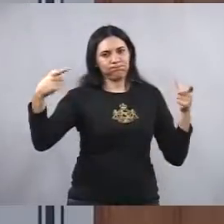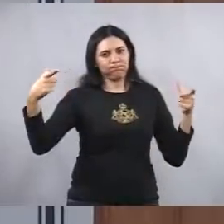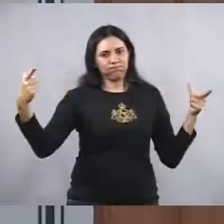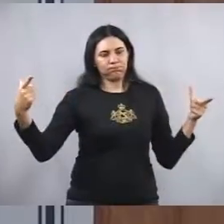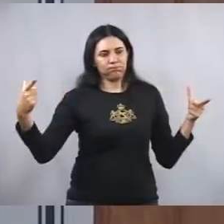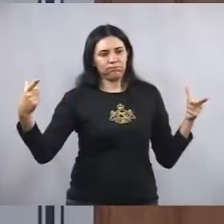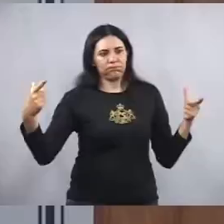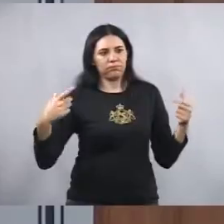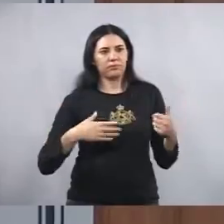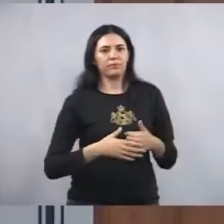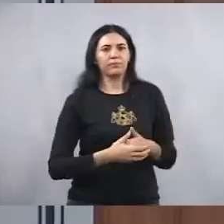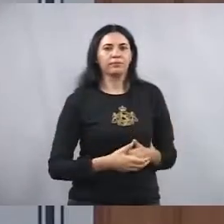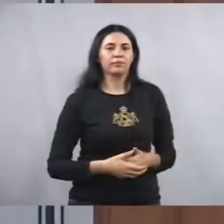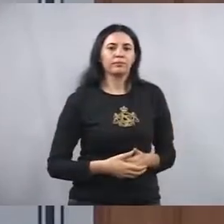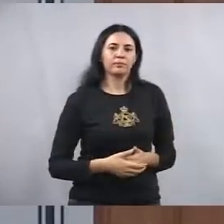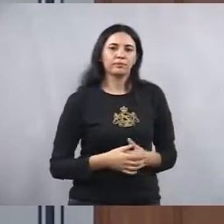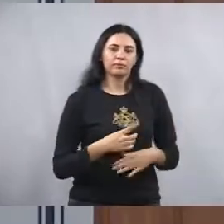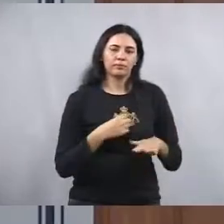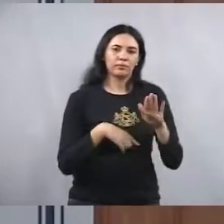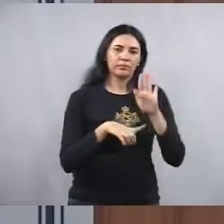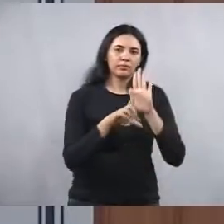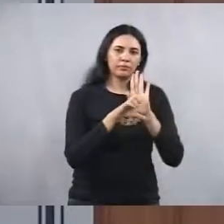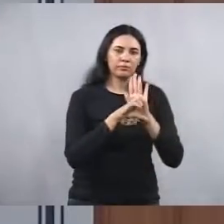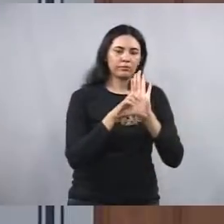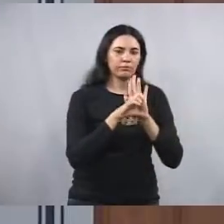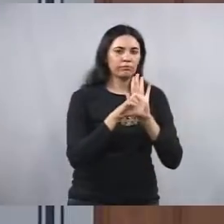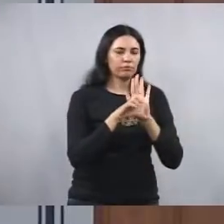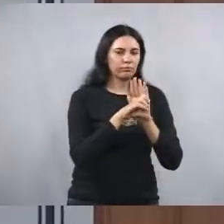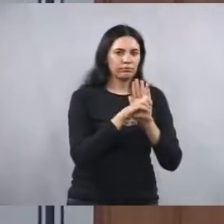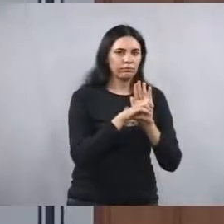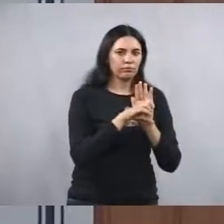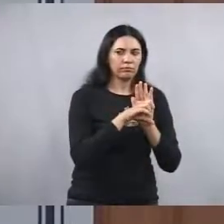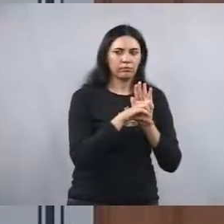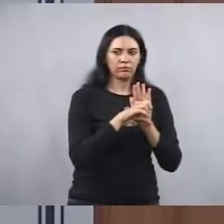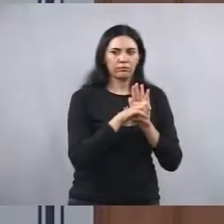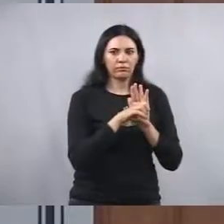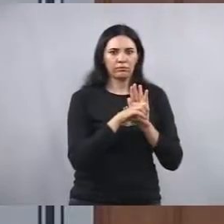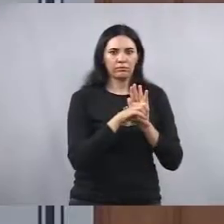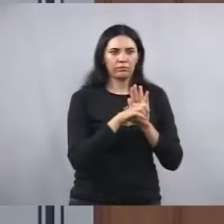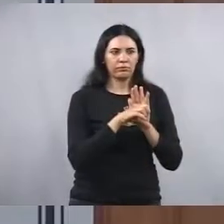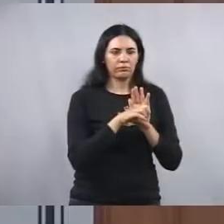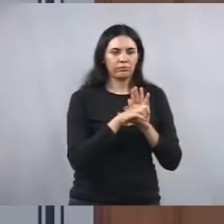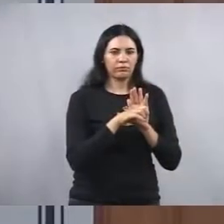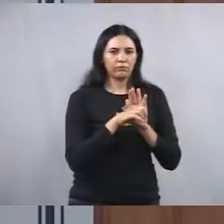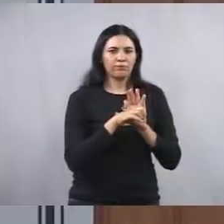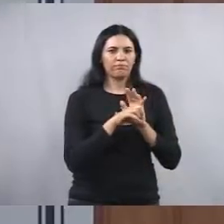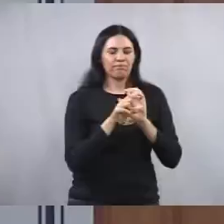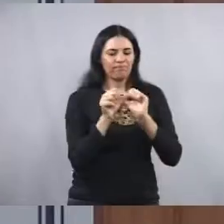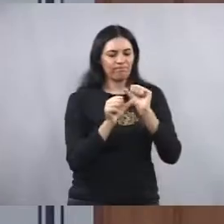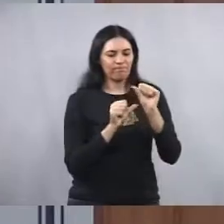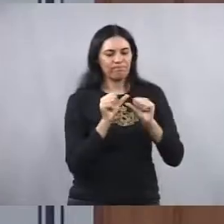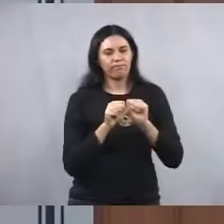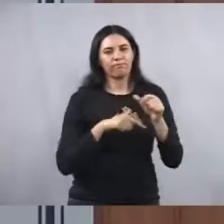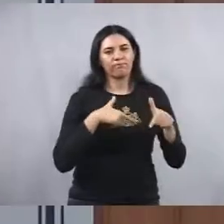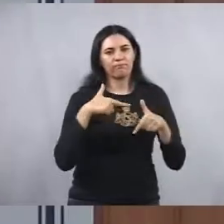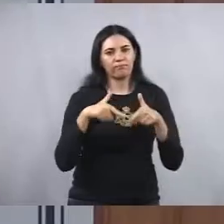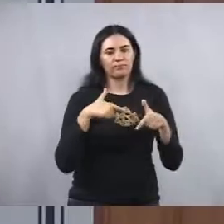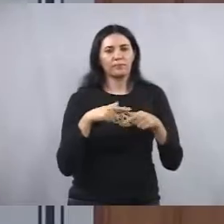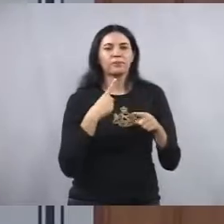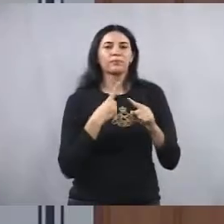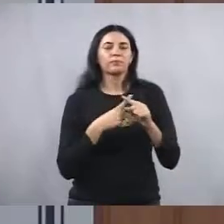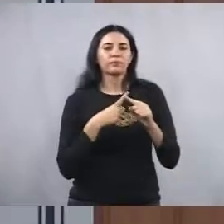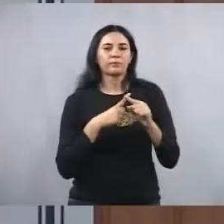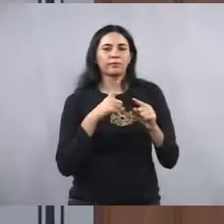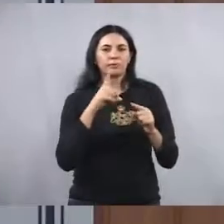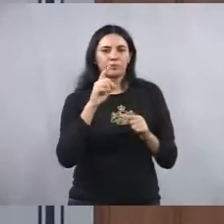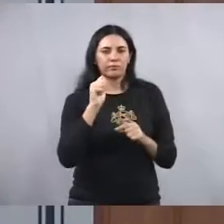turistas que estão Vereador Danilo tem desvio de função porque o departamento